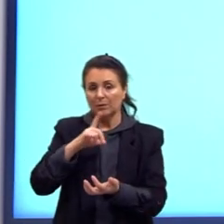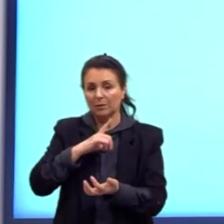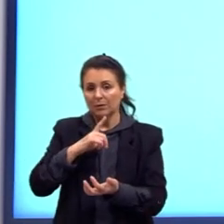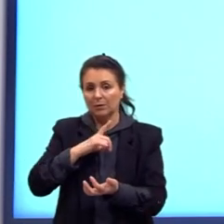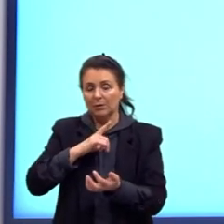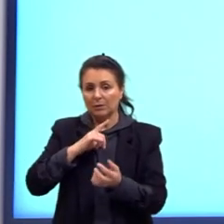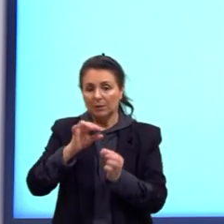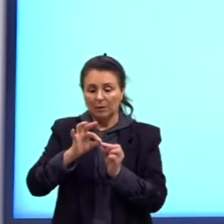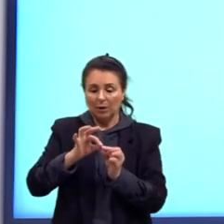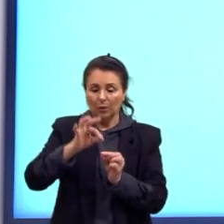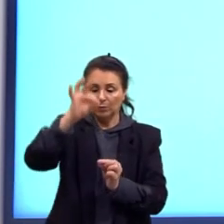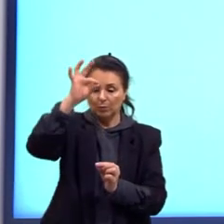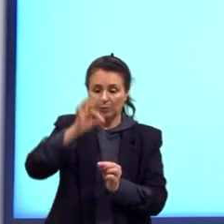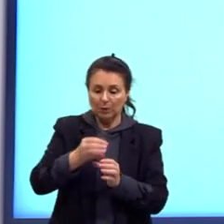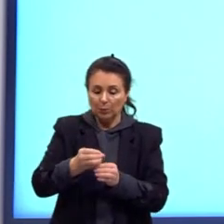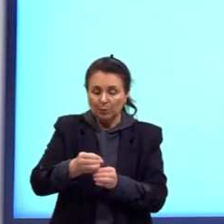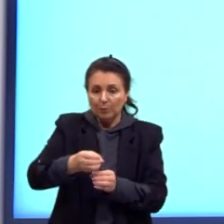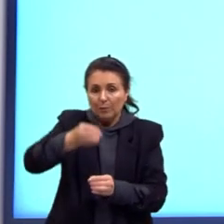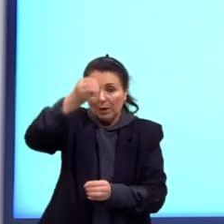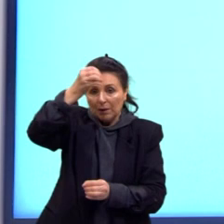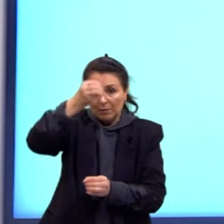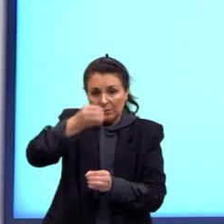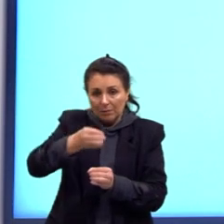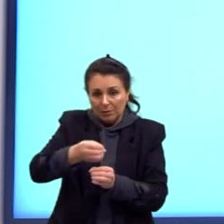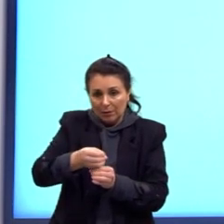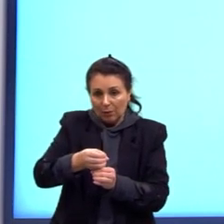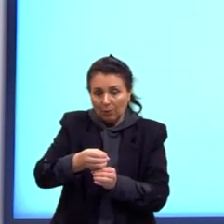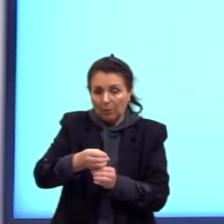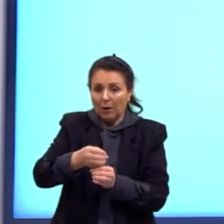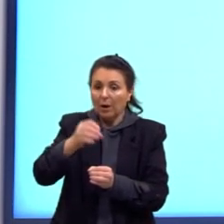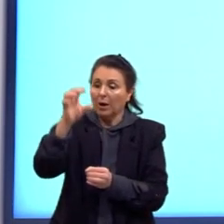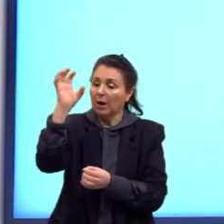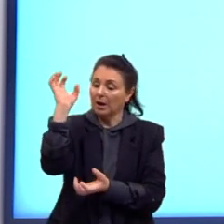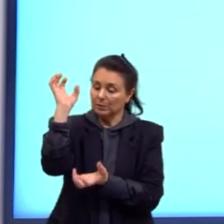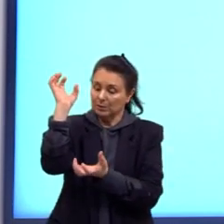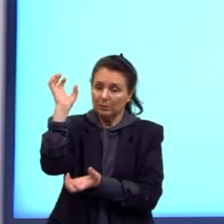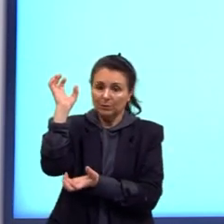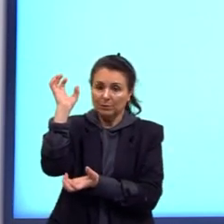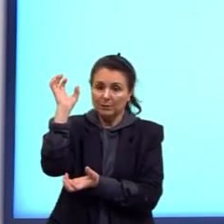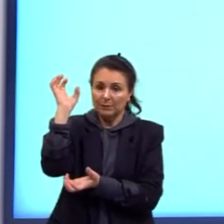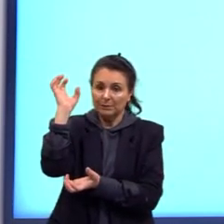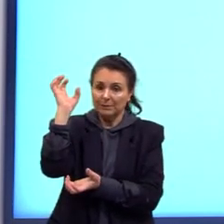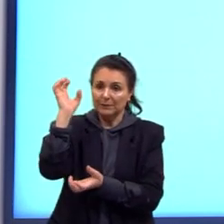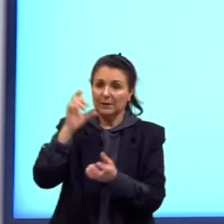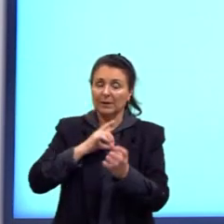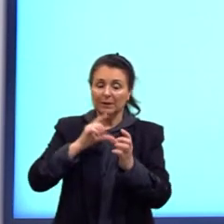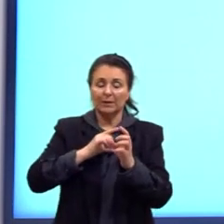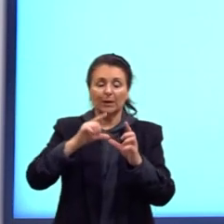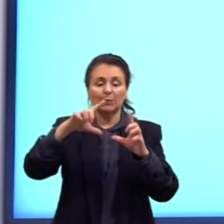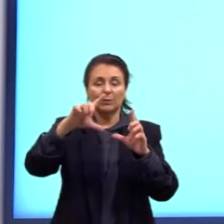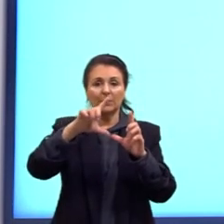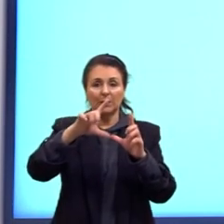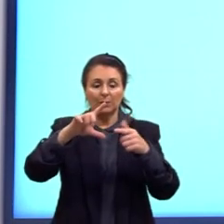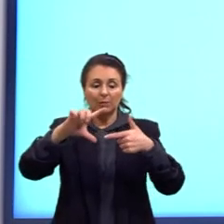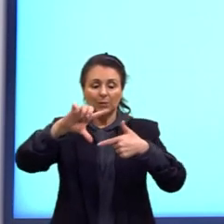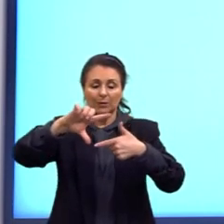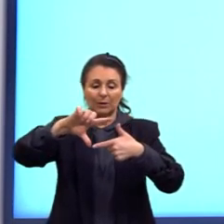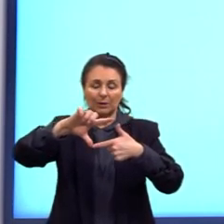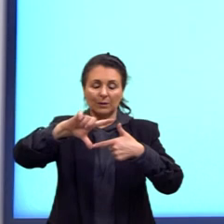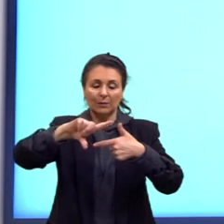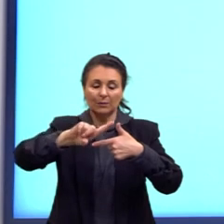então a altura do bastão e a relação da sombra dele e formamos um triângulo retângulo não triângulo de